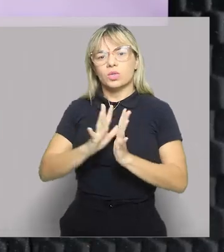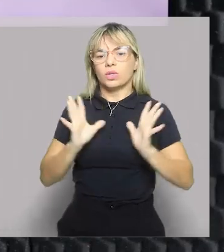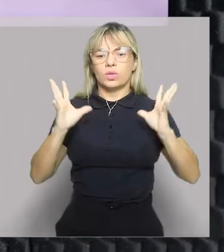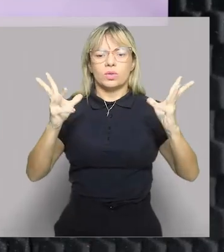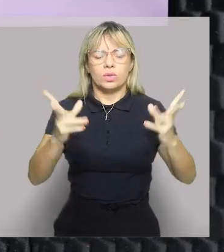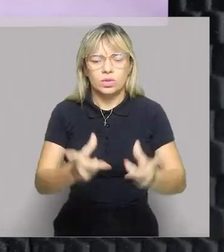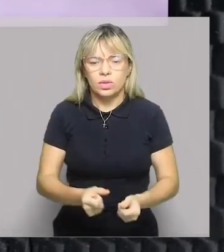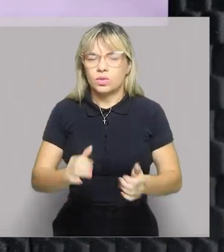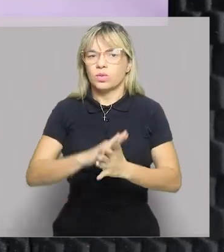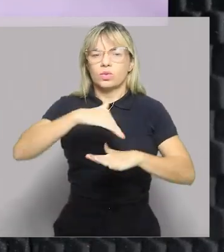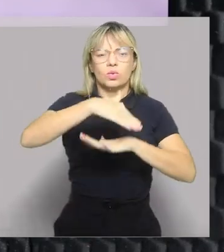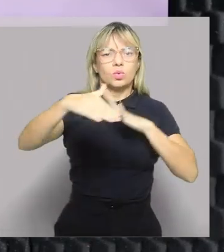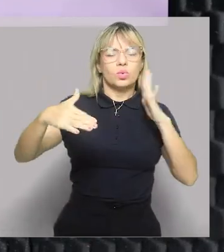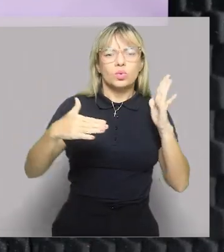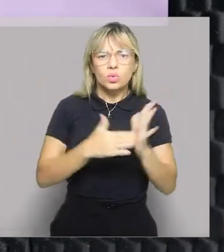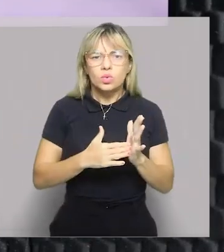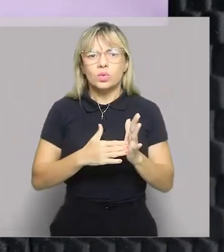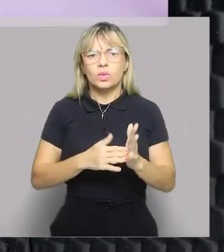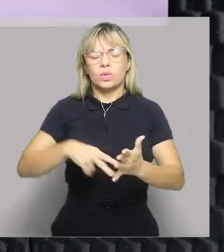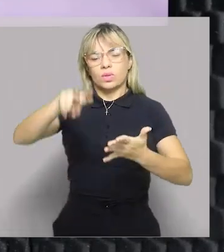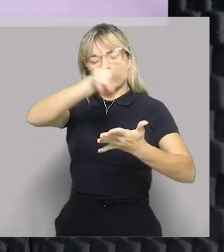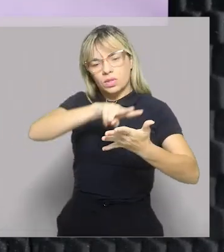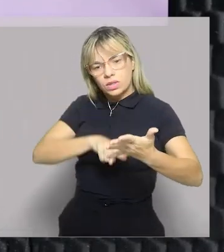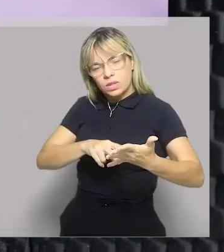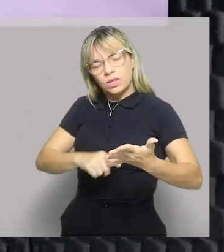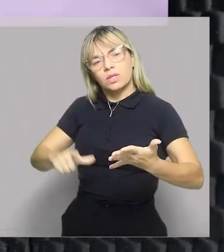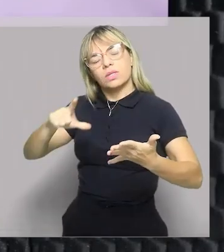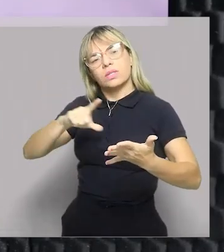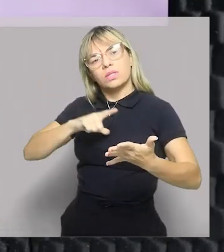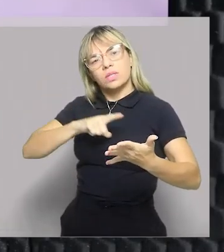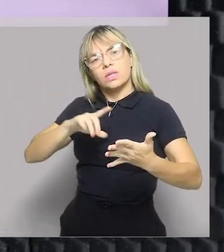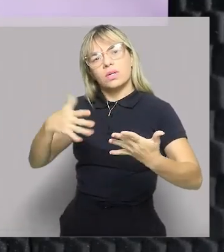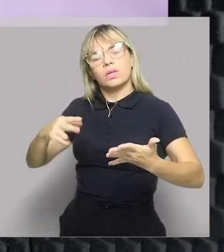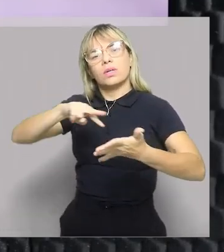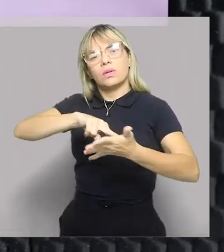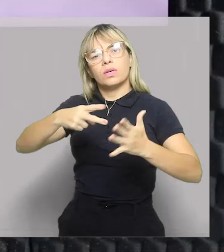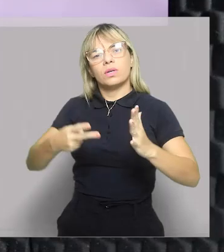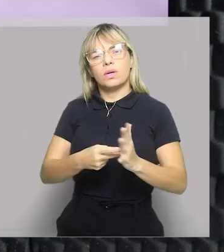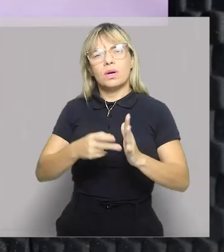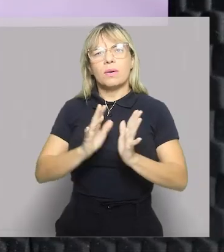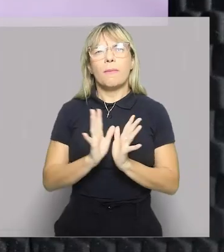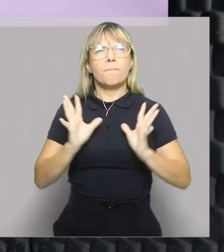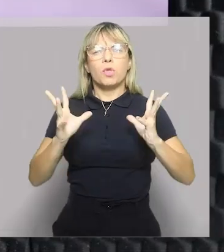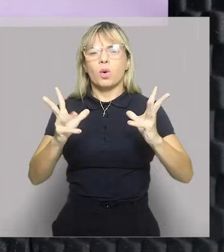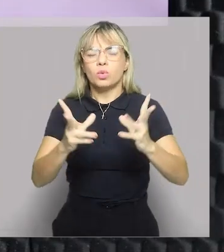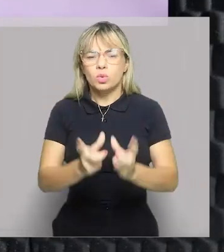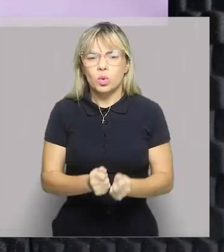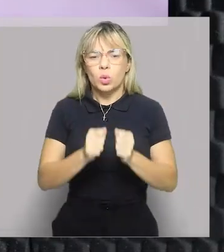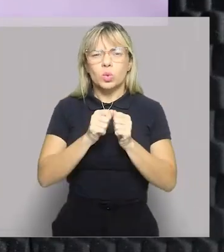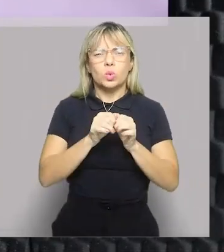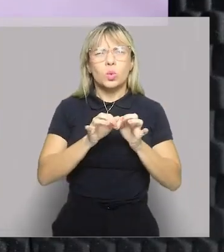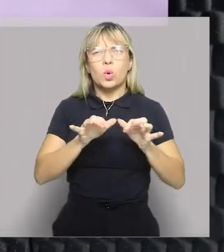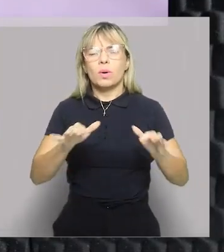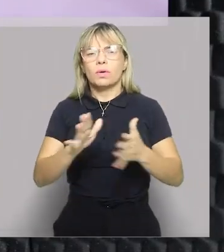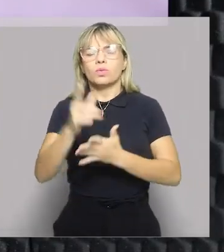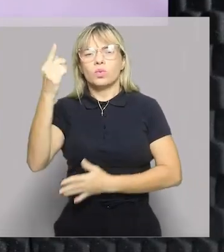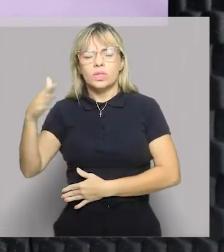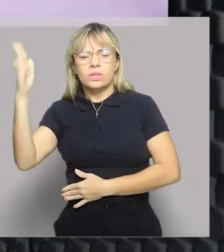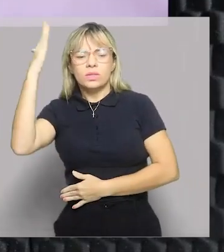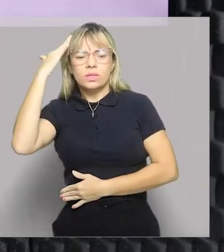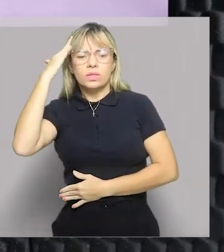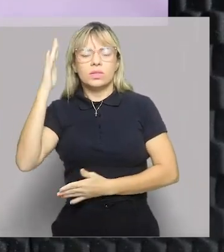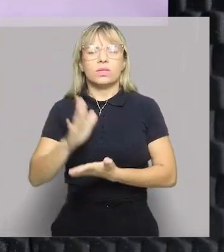aquilo que é enunciado e que tem um sentido é uma frase. É um conceito bem amplo, certo? Então, pelo exemplo,